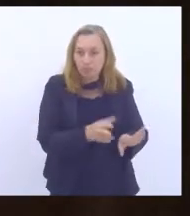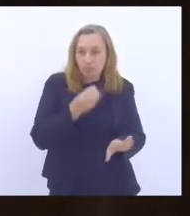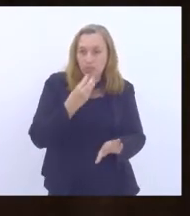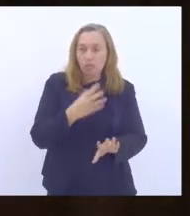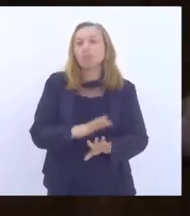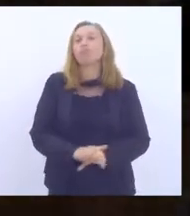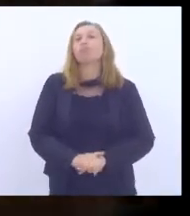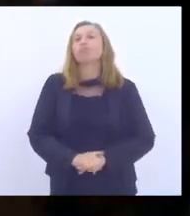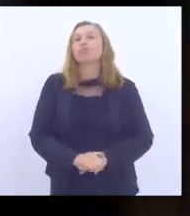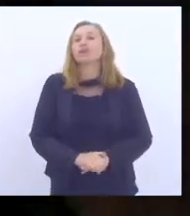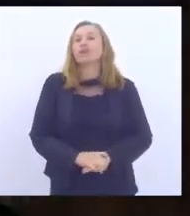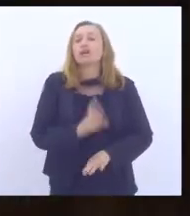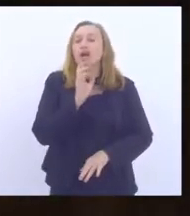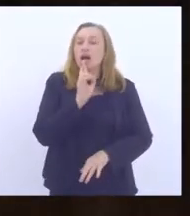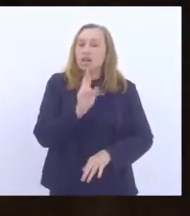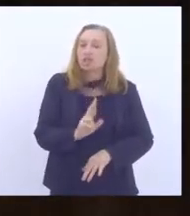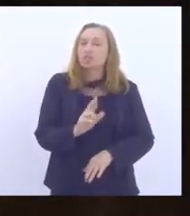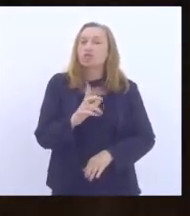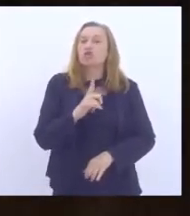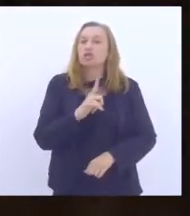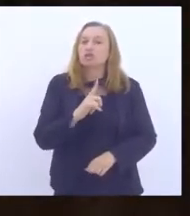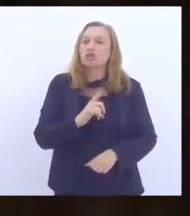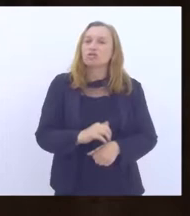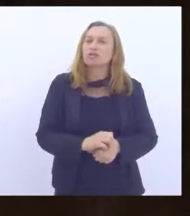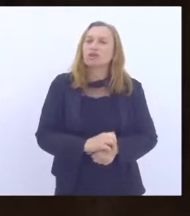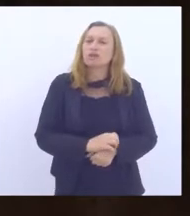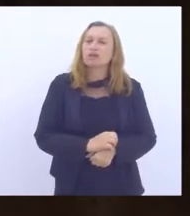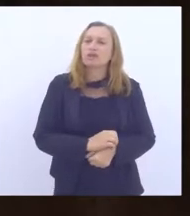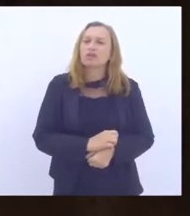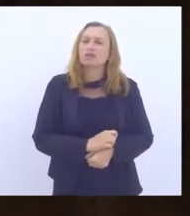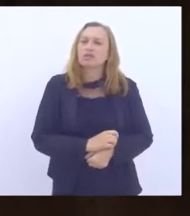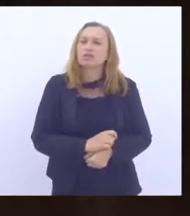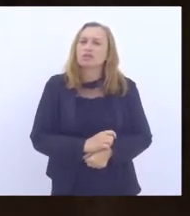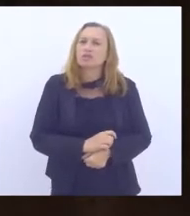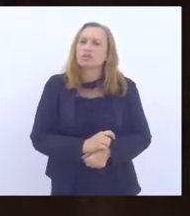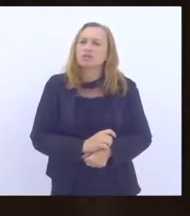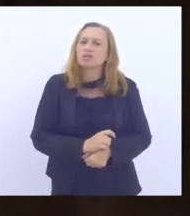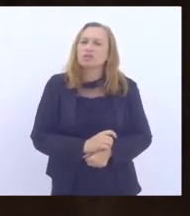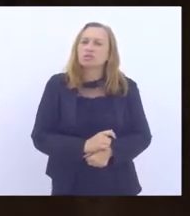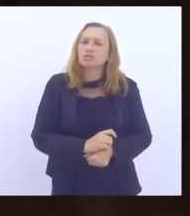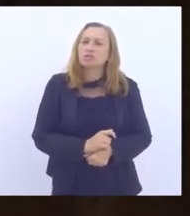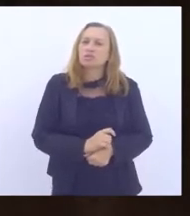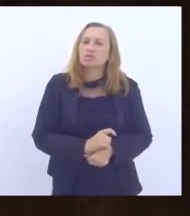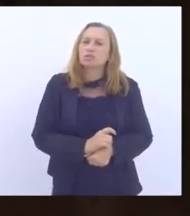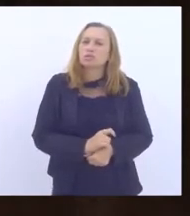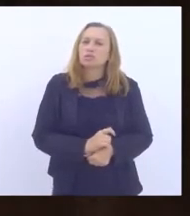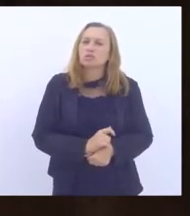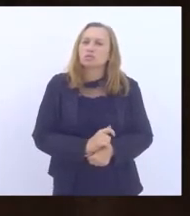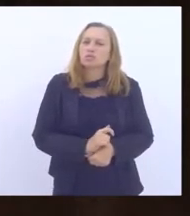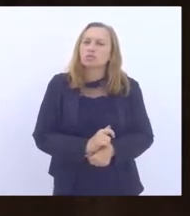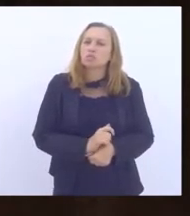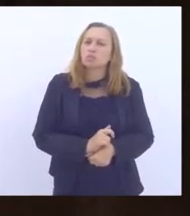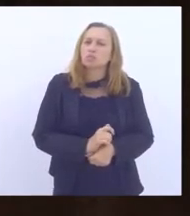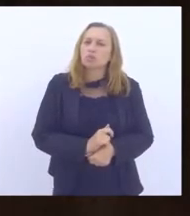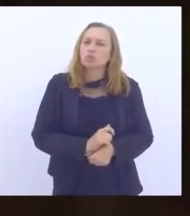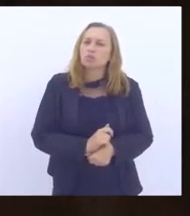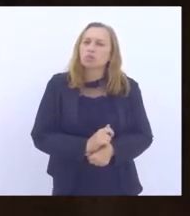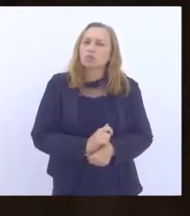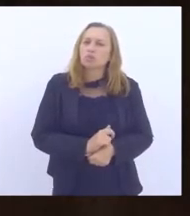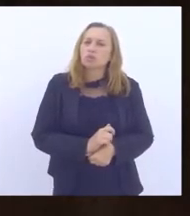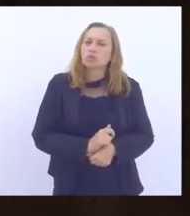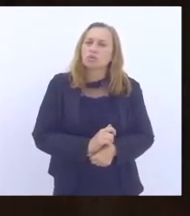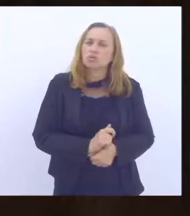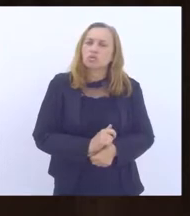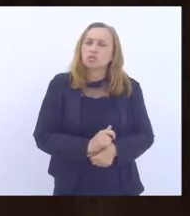e a resposta que tive é que não houve um cortejo o teste